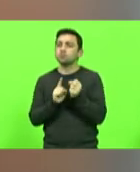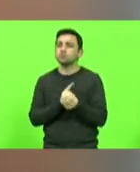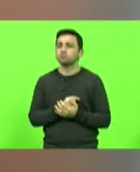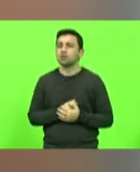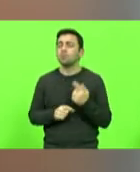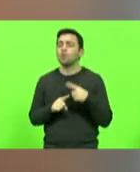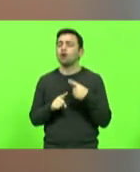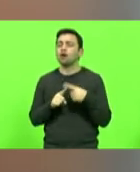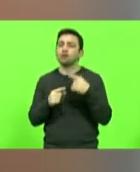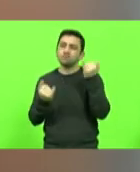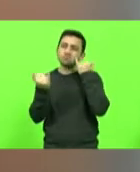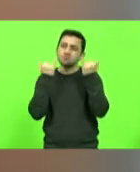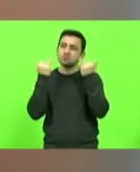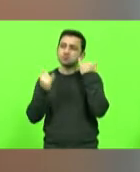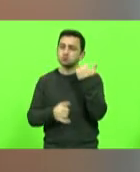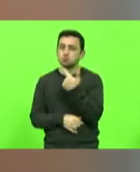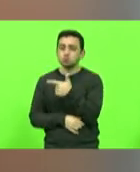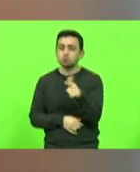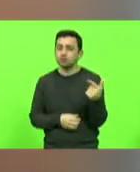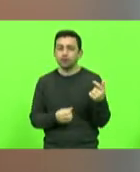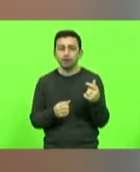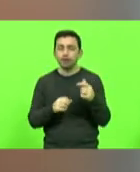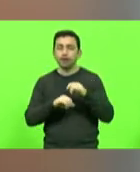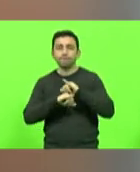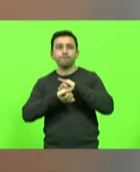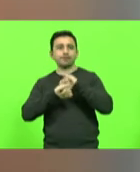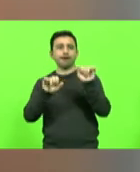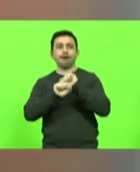essas informações não são disponíveis para a população?